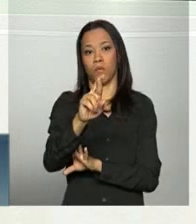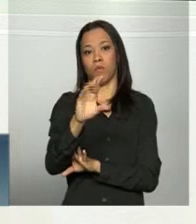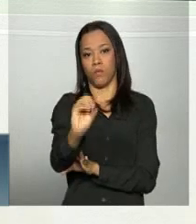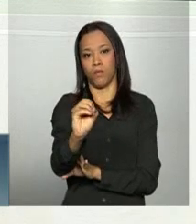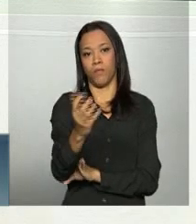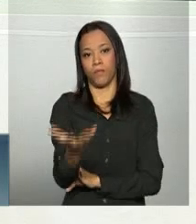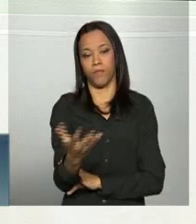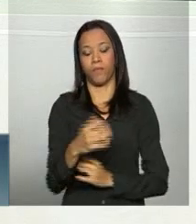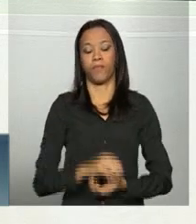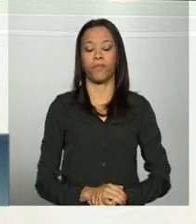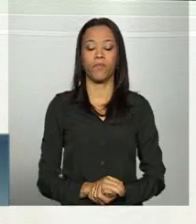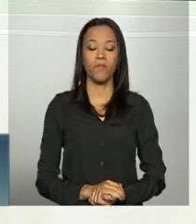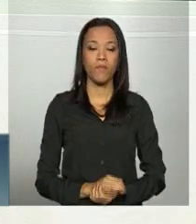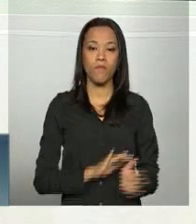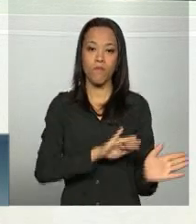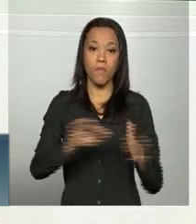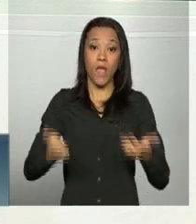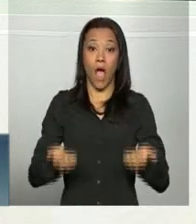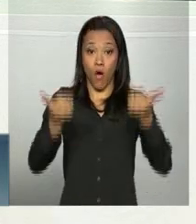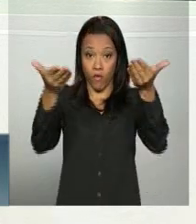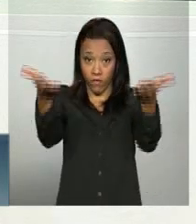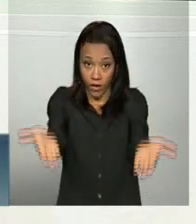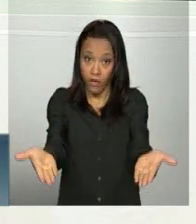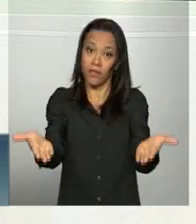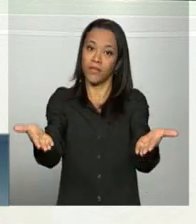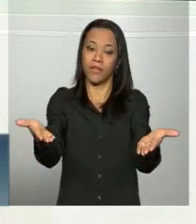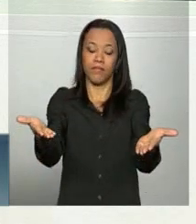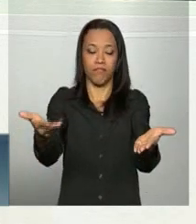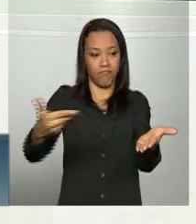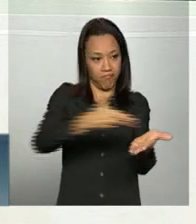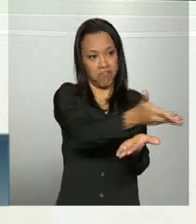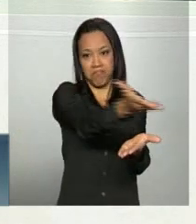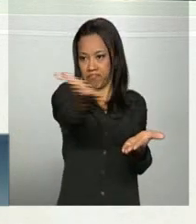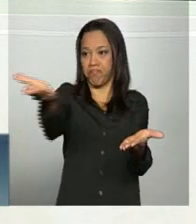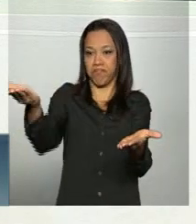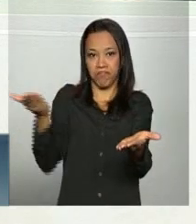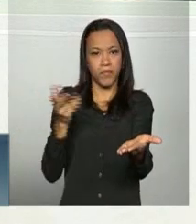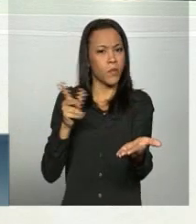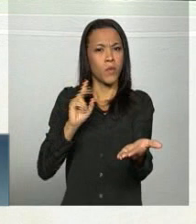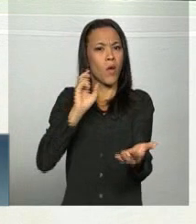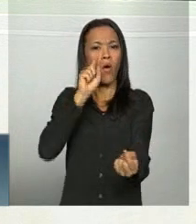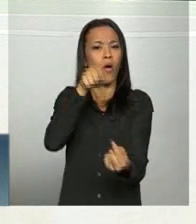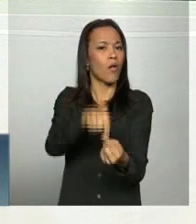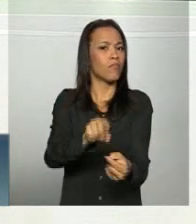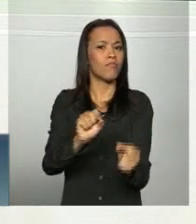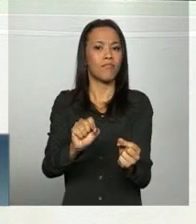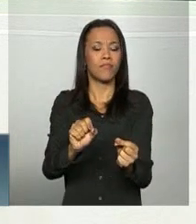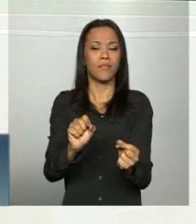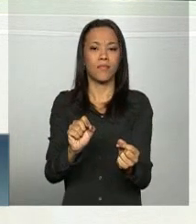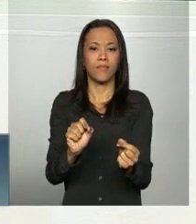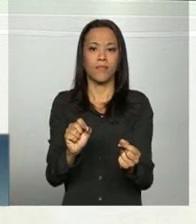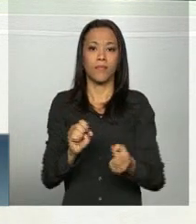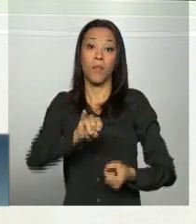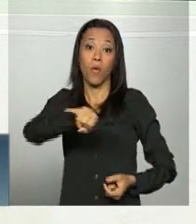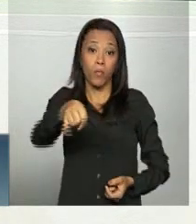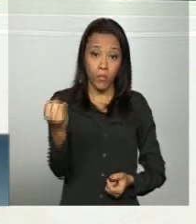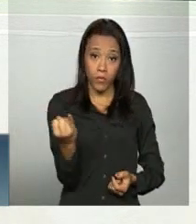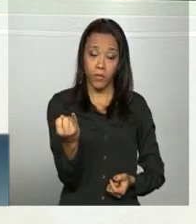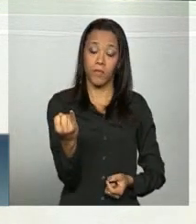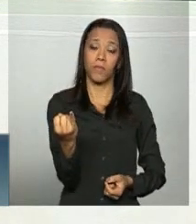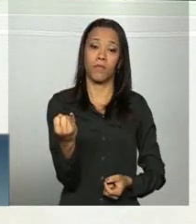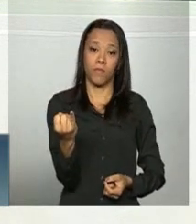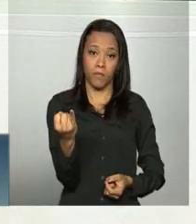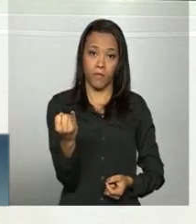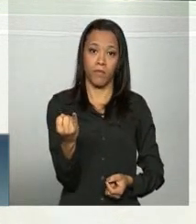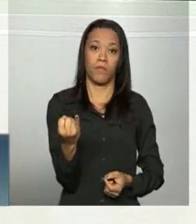então a oferta pública é uma oportunidade de criar, como falei, até